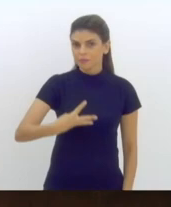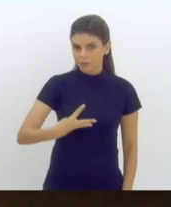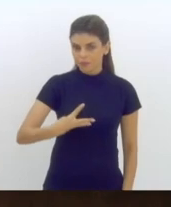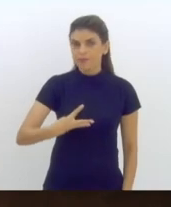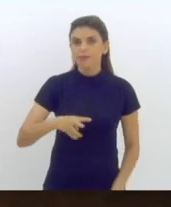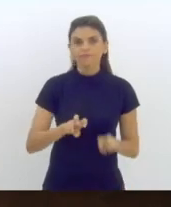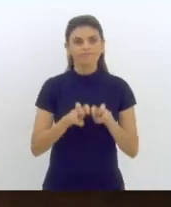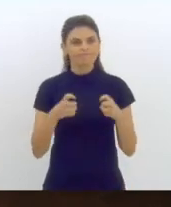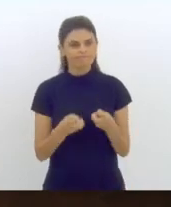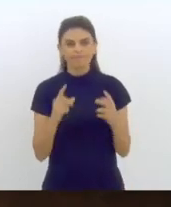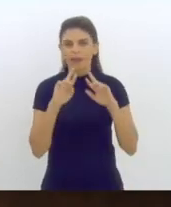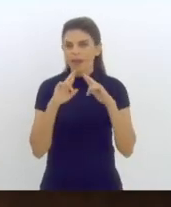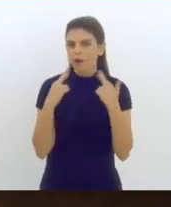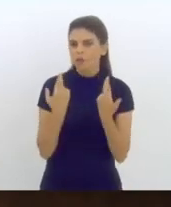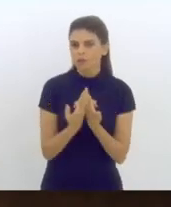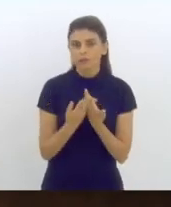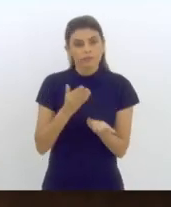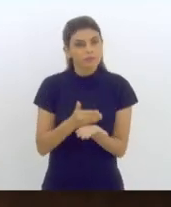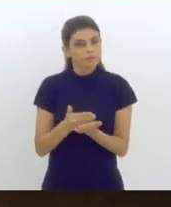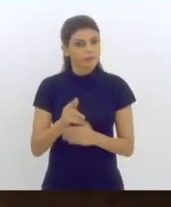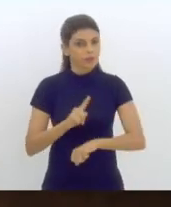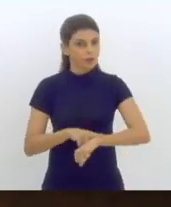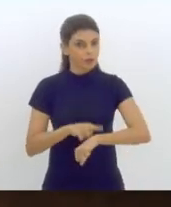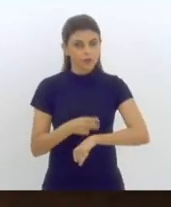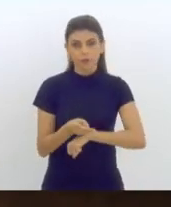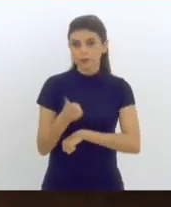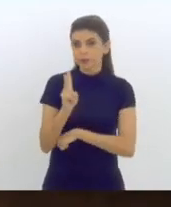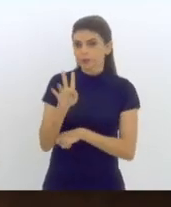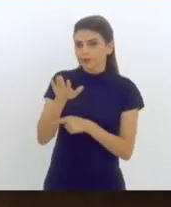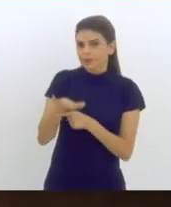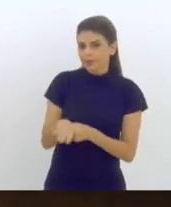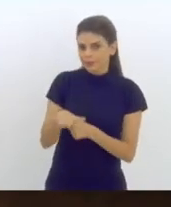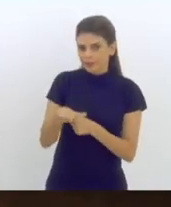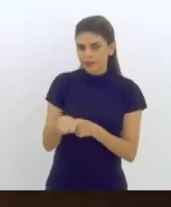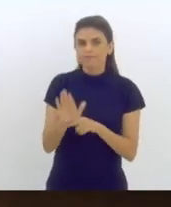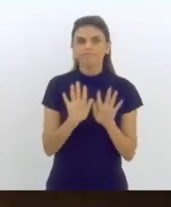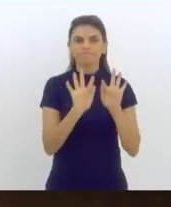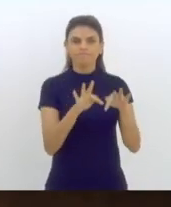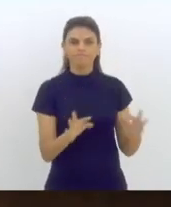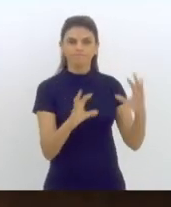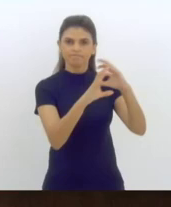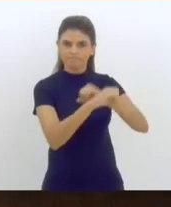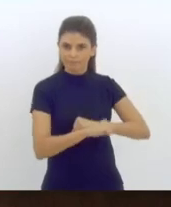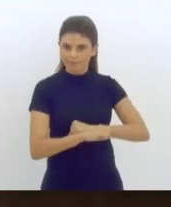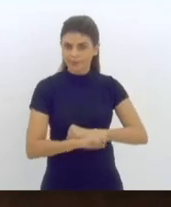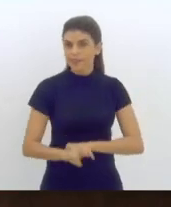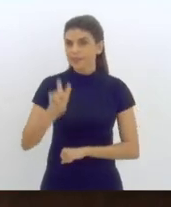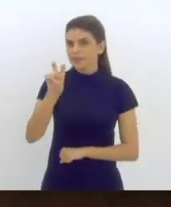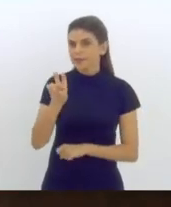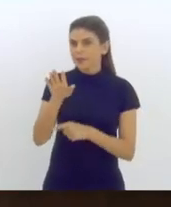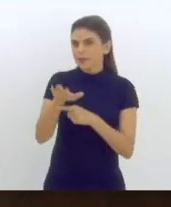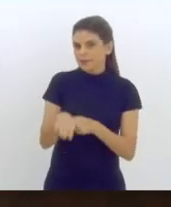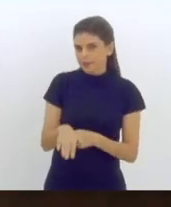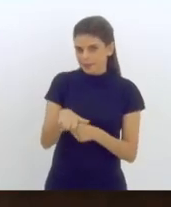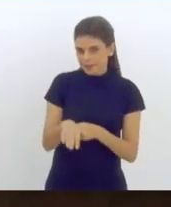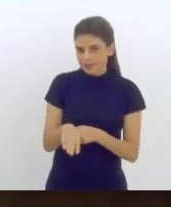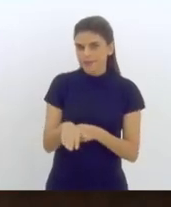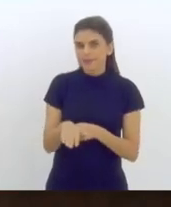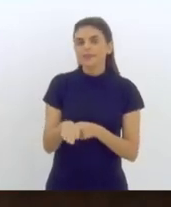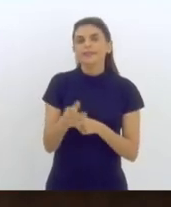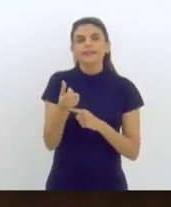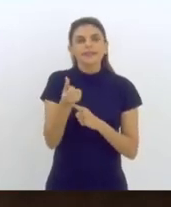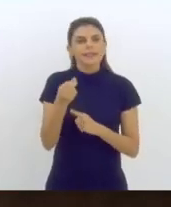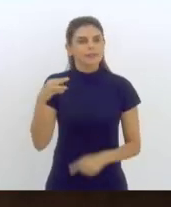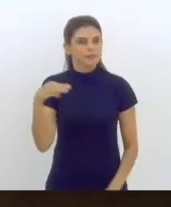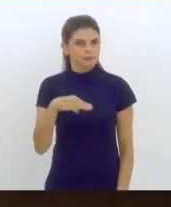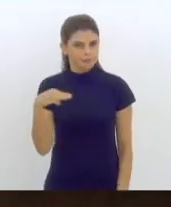ordinária que, iniciada às 14 horas, encerrou-se às 17 horas e 6 minutos.